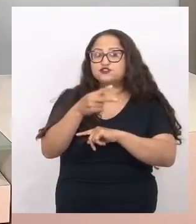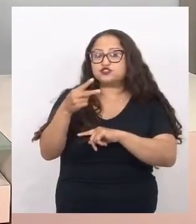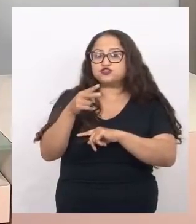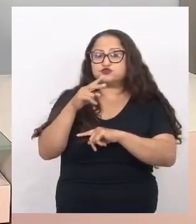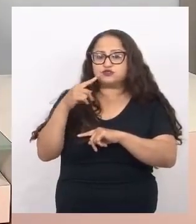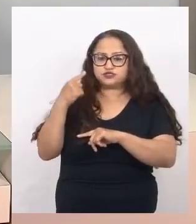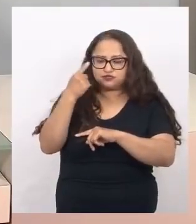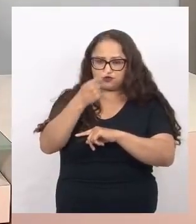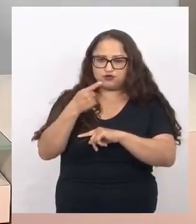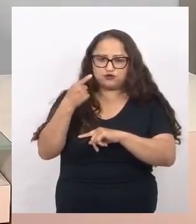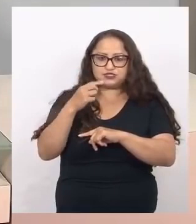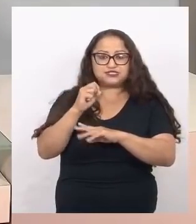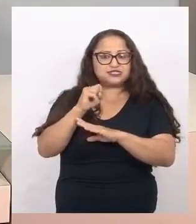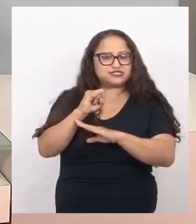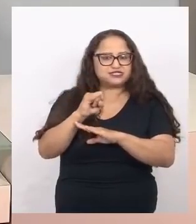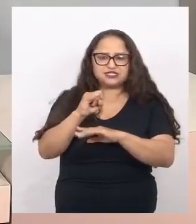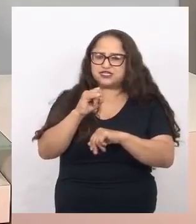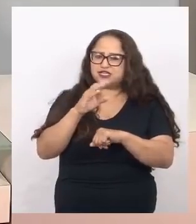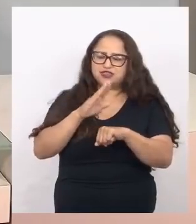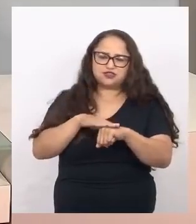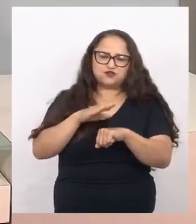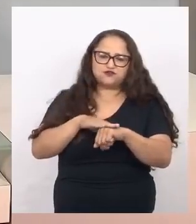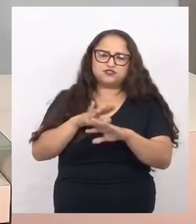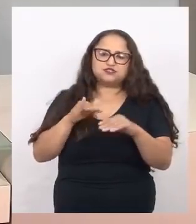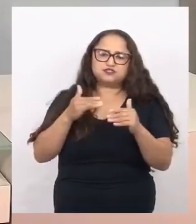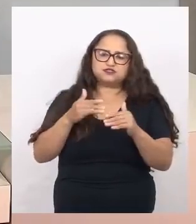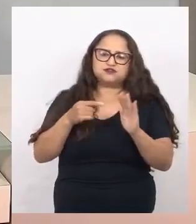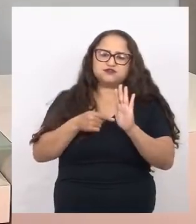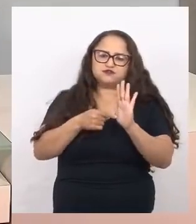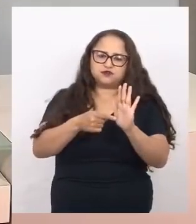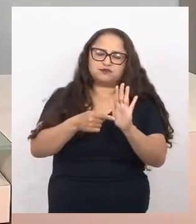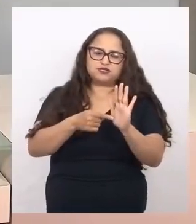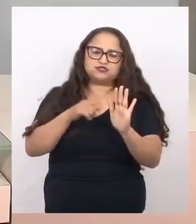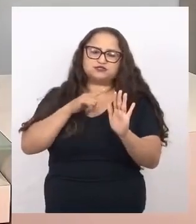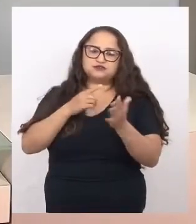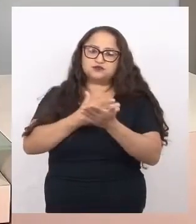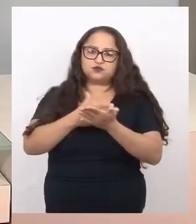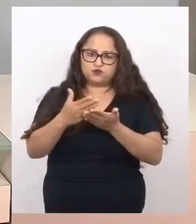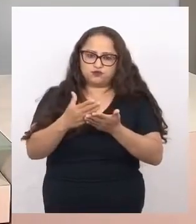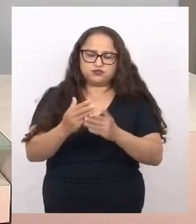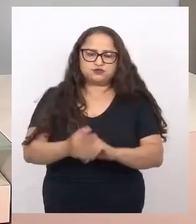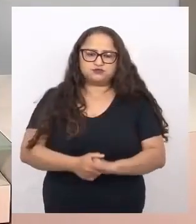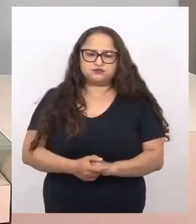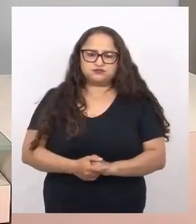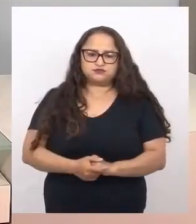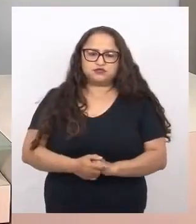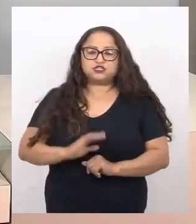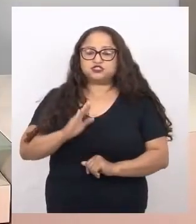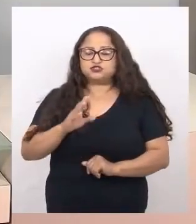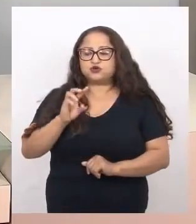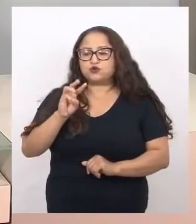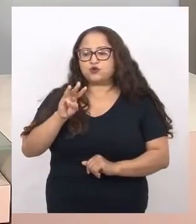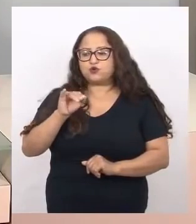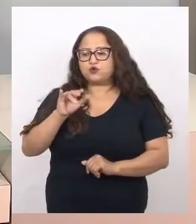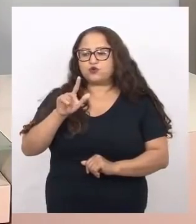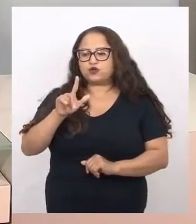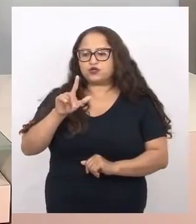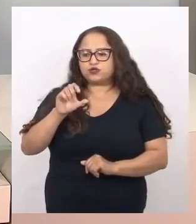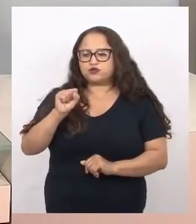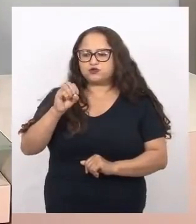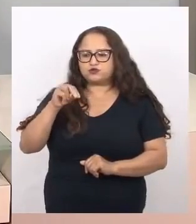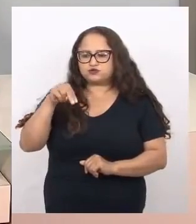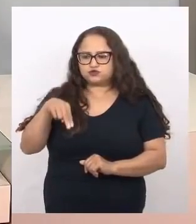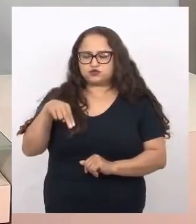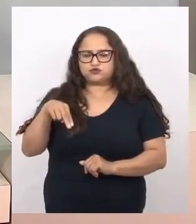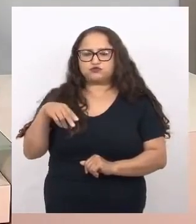e se não tiver feito esse cadastro, ele vai aparecer lá para atribuição inicial. O Wilson falou do novo módulo de